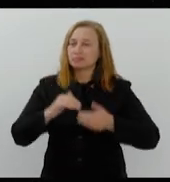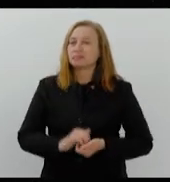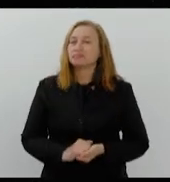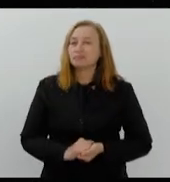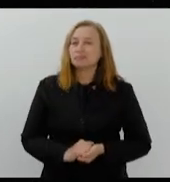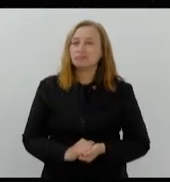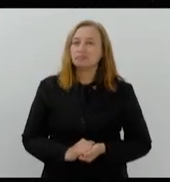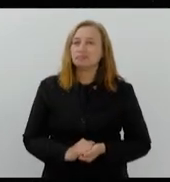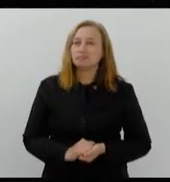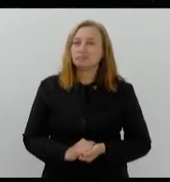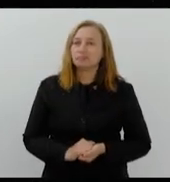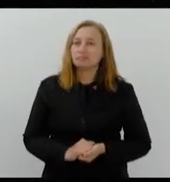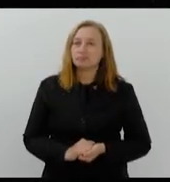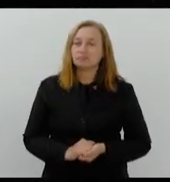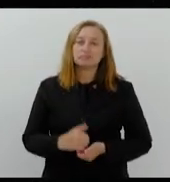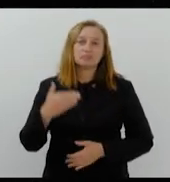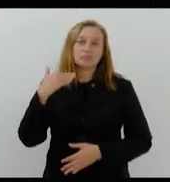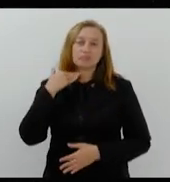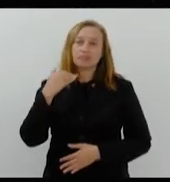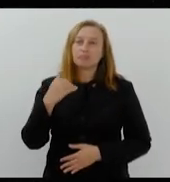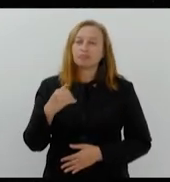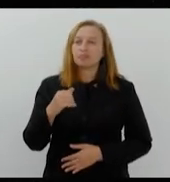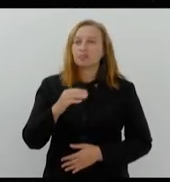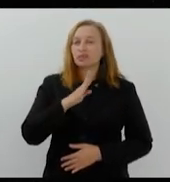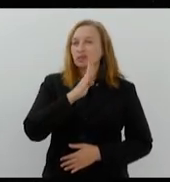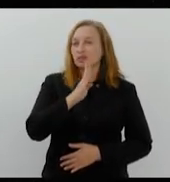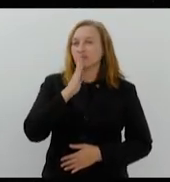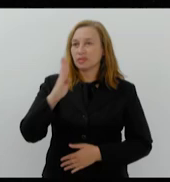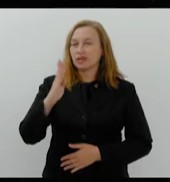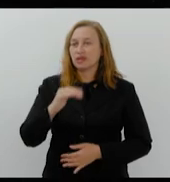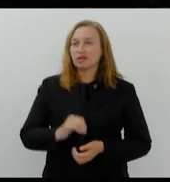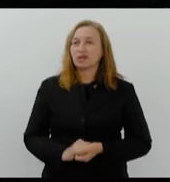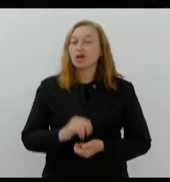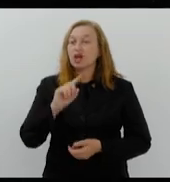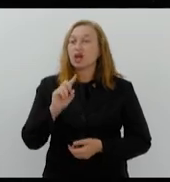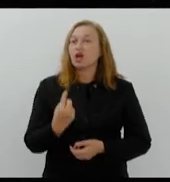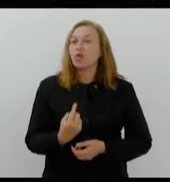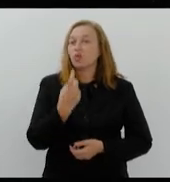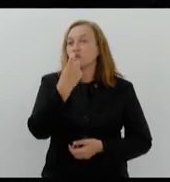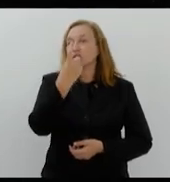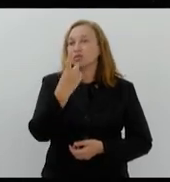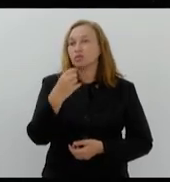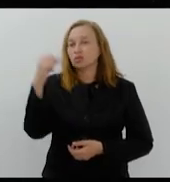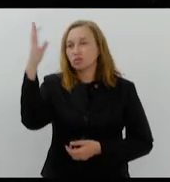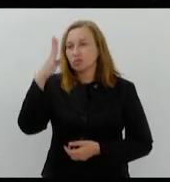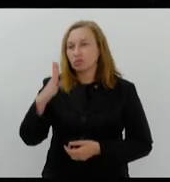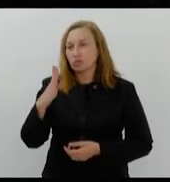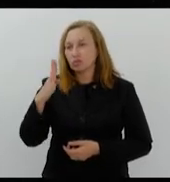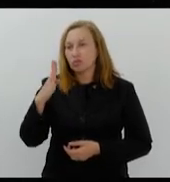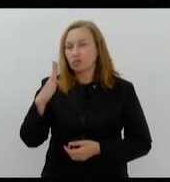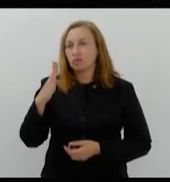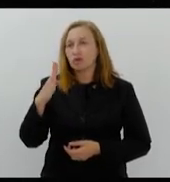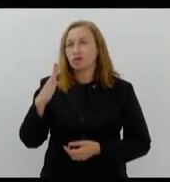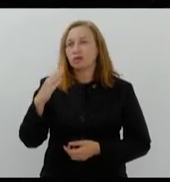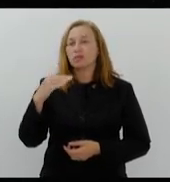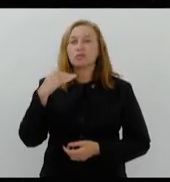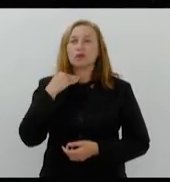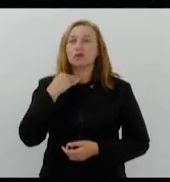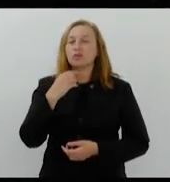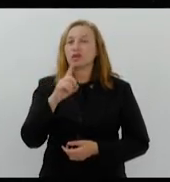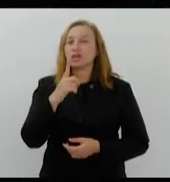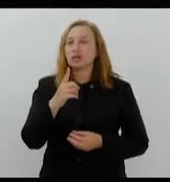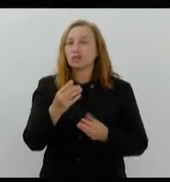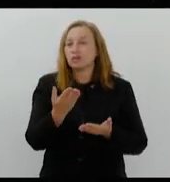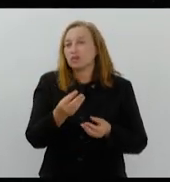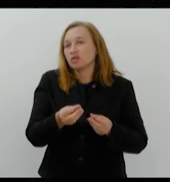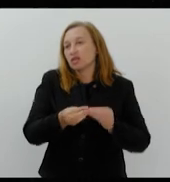preferencialmente no Banco do Brasil, porque é o único banco que eu garanto que não quebra, porque